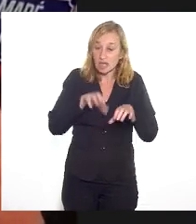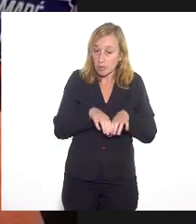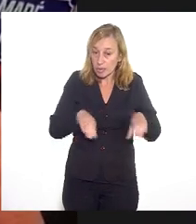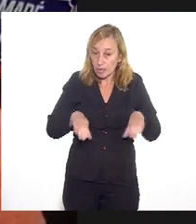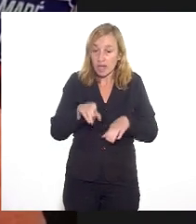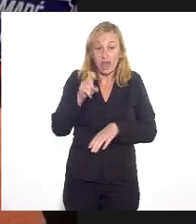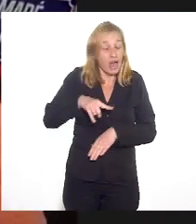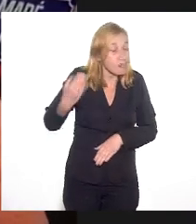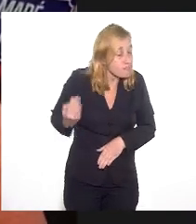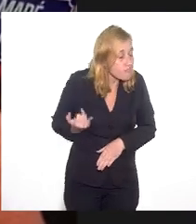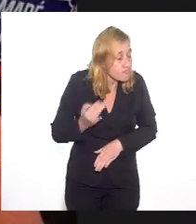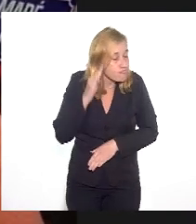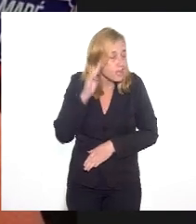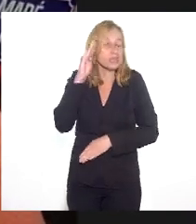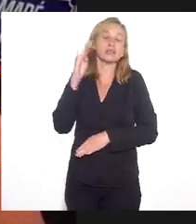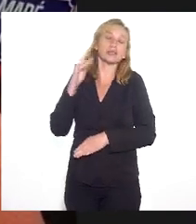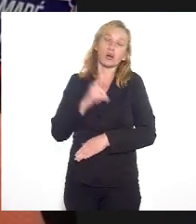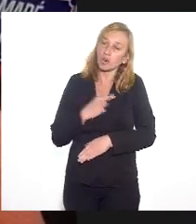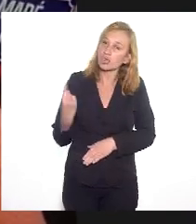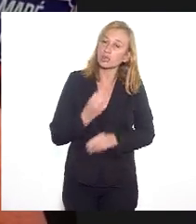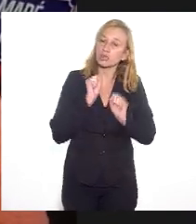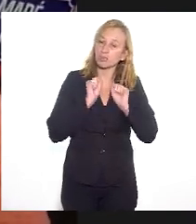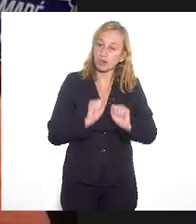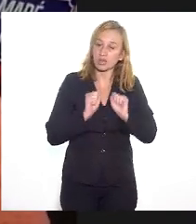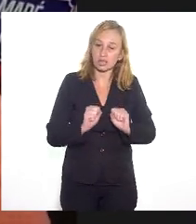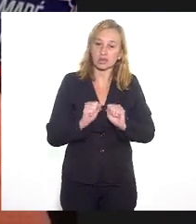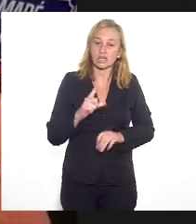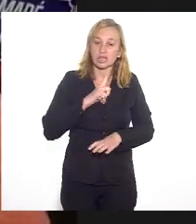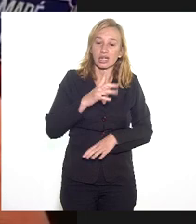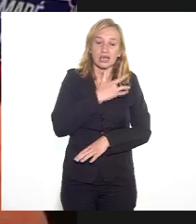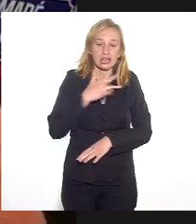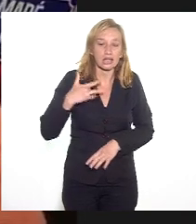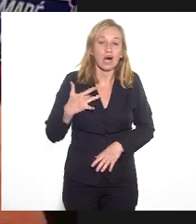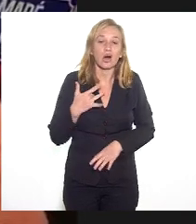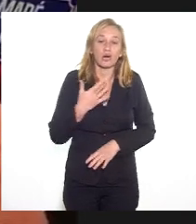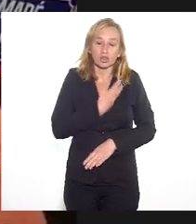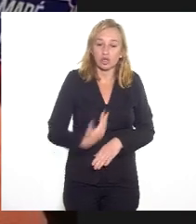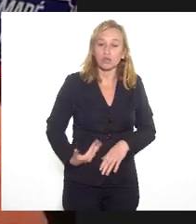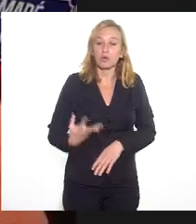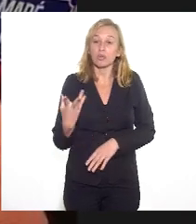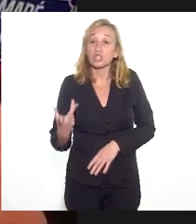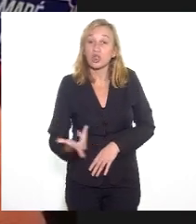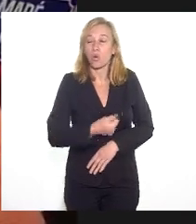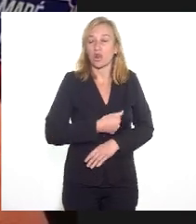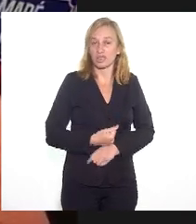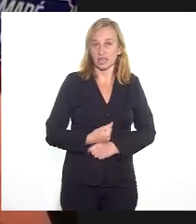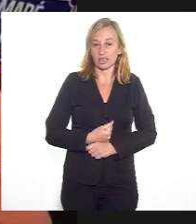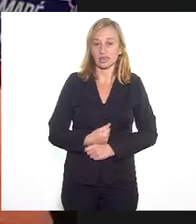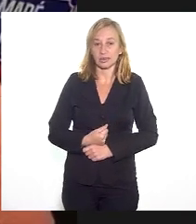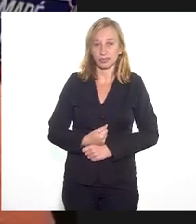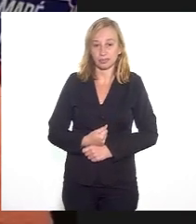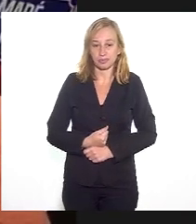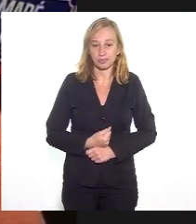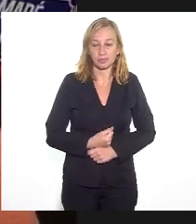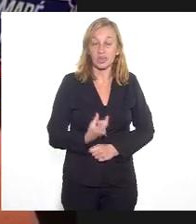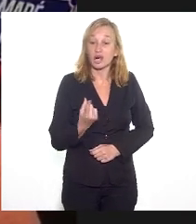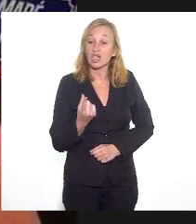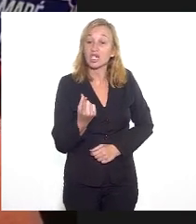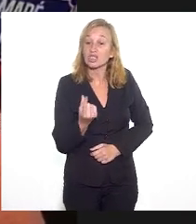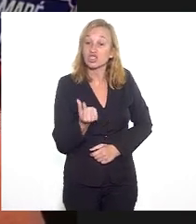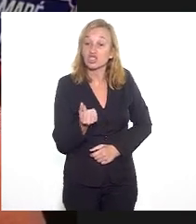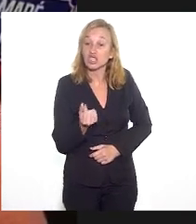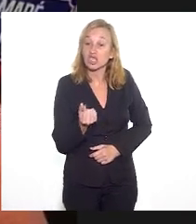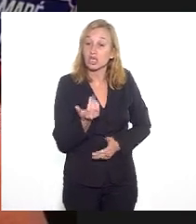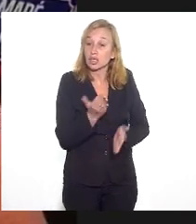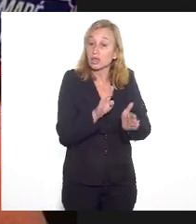algo fundamental para que a gente possa ter saúde pública e de qualidade. A cada real